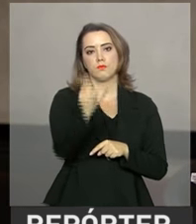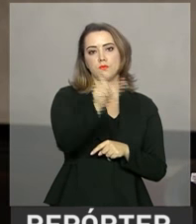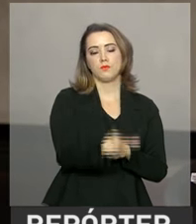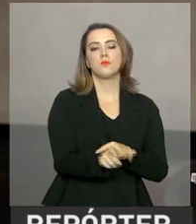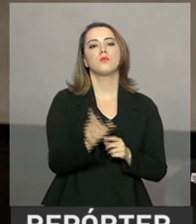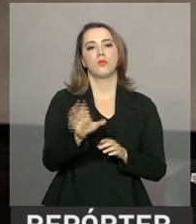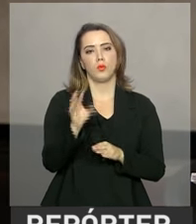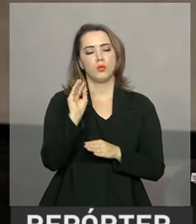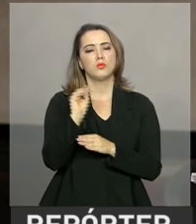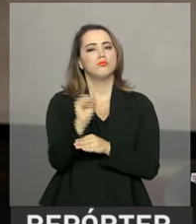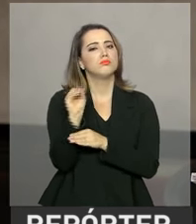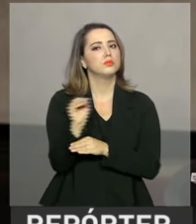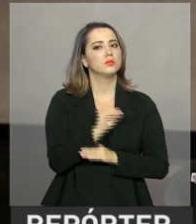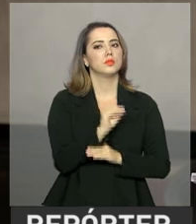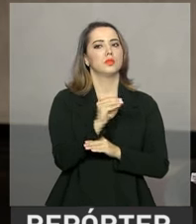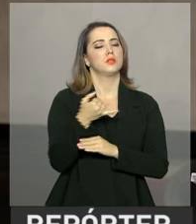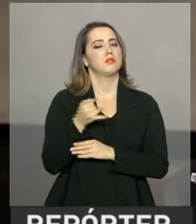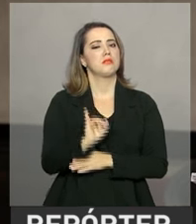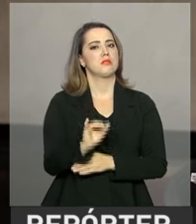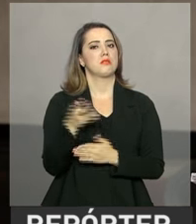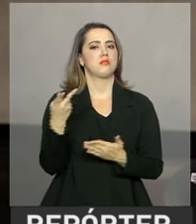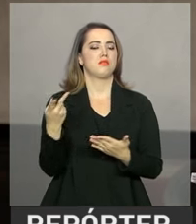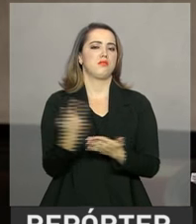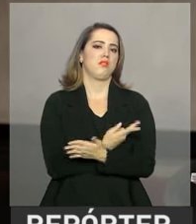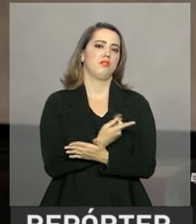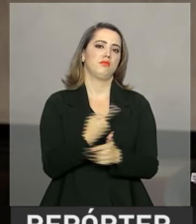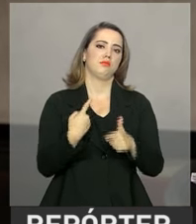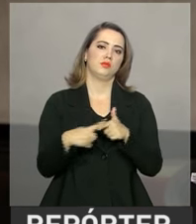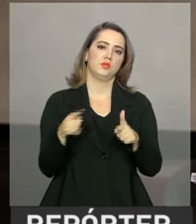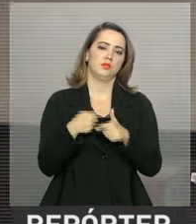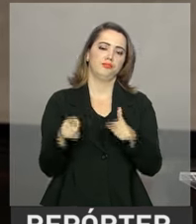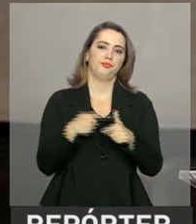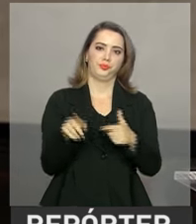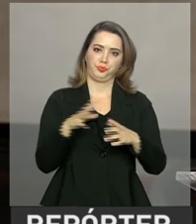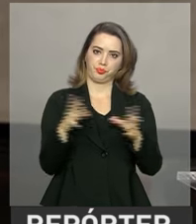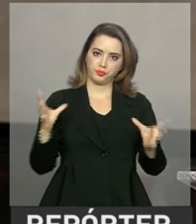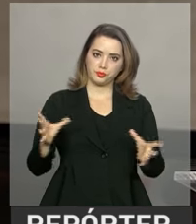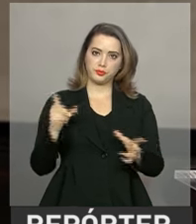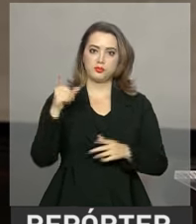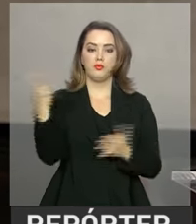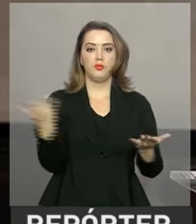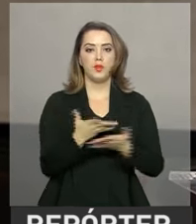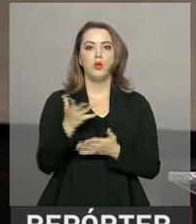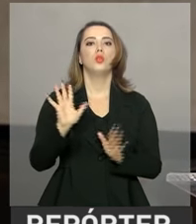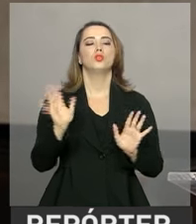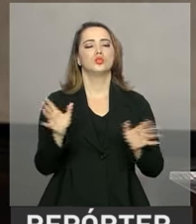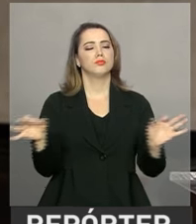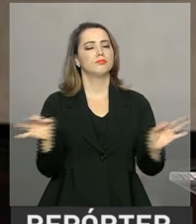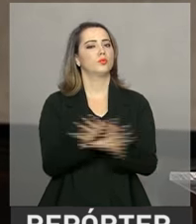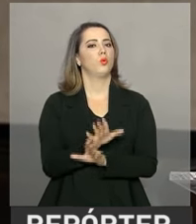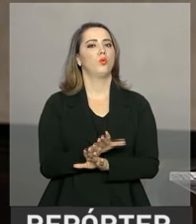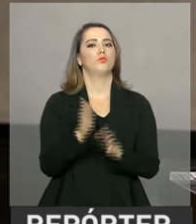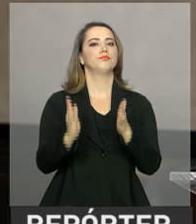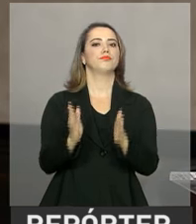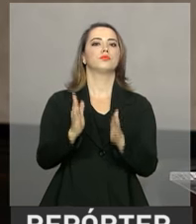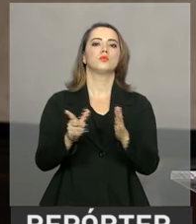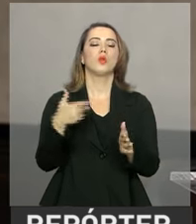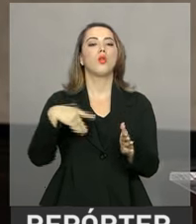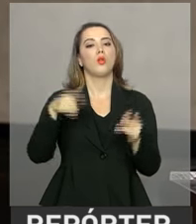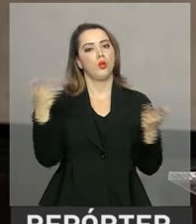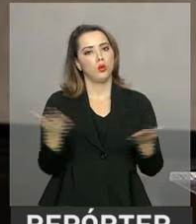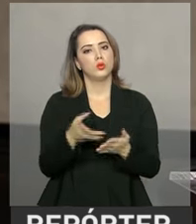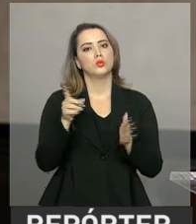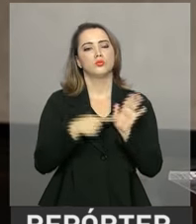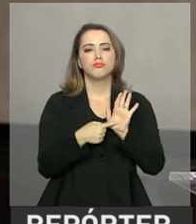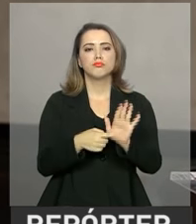simultâneos, em caso de haver algum desastre maior. Hoje estamos encerrando mais uma etapa. Está aqui o